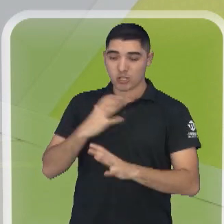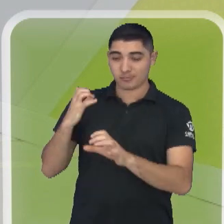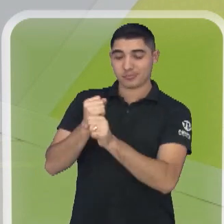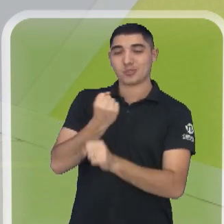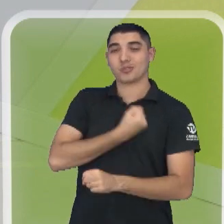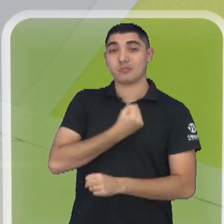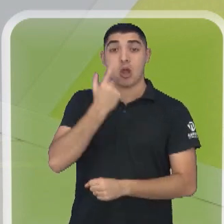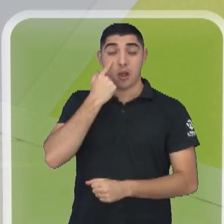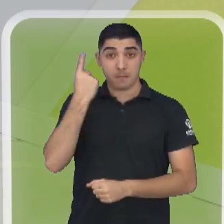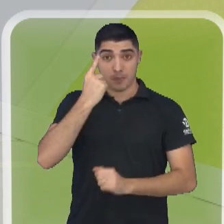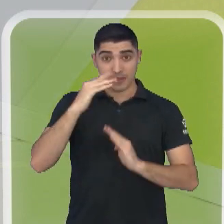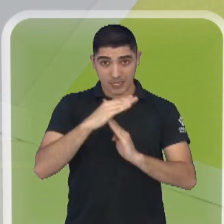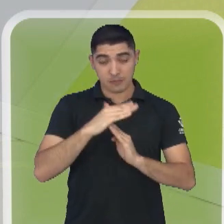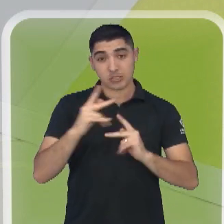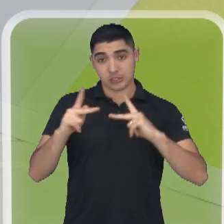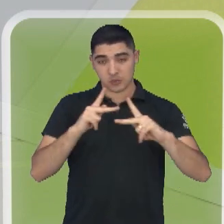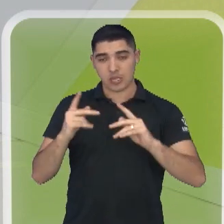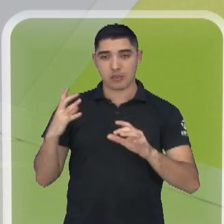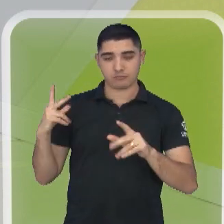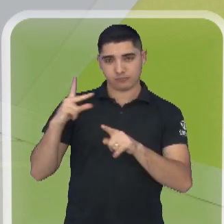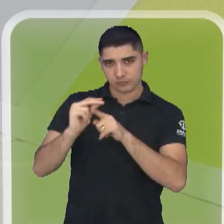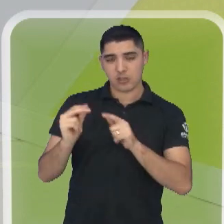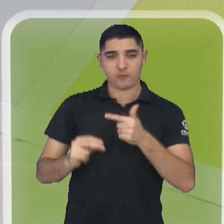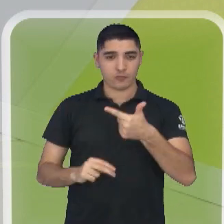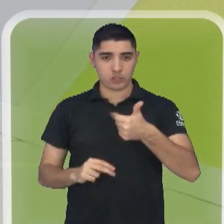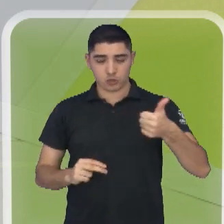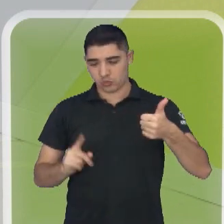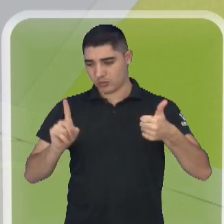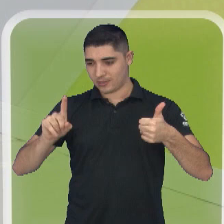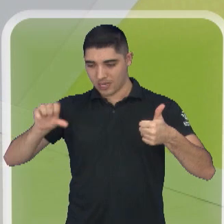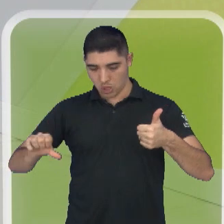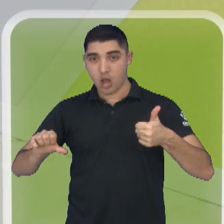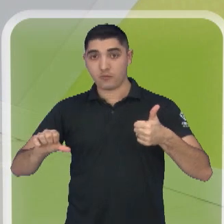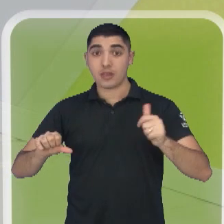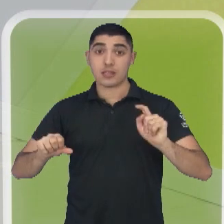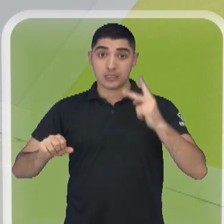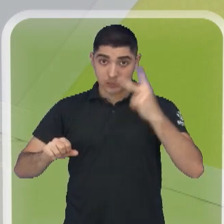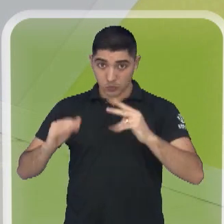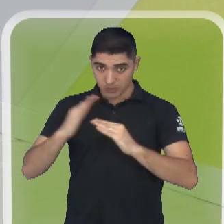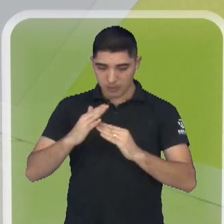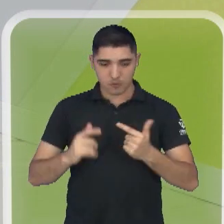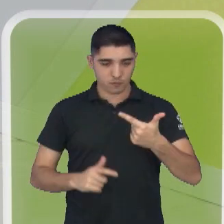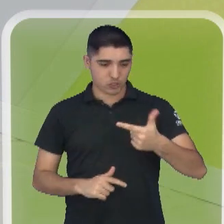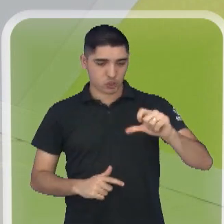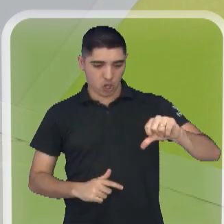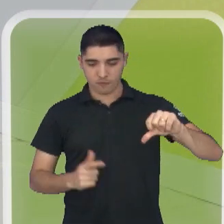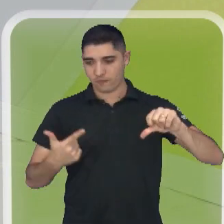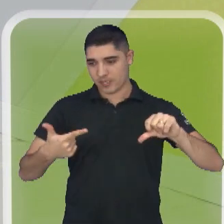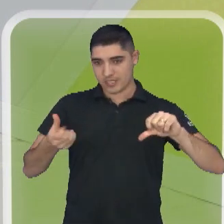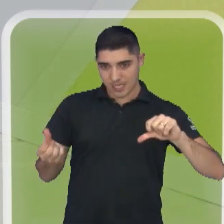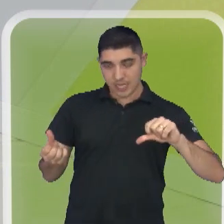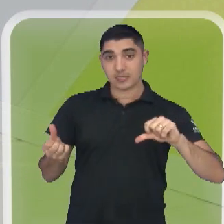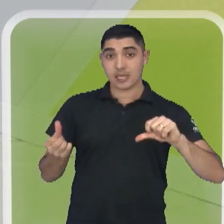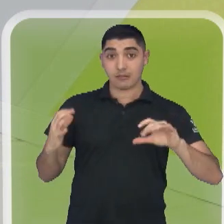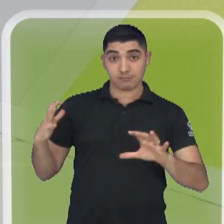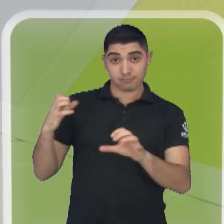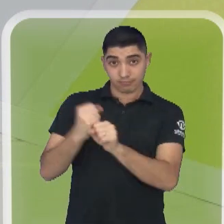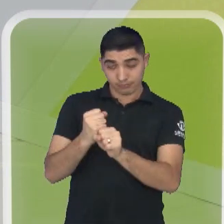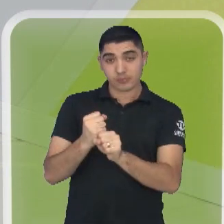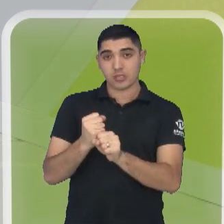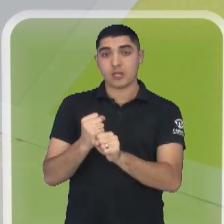primeiro quarto, vitória do São José 21-19. Segundo quarto, nova vitória do São José 27-26, levando o jogo para o